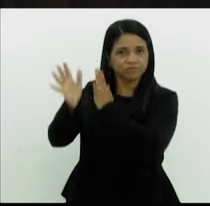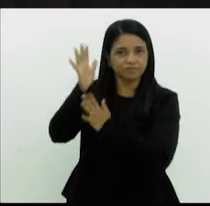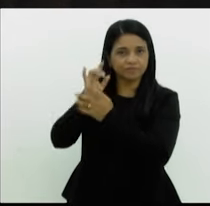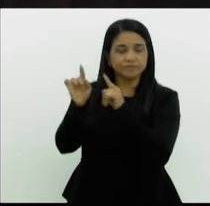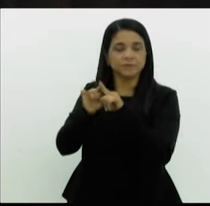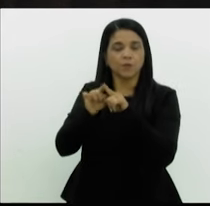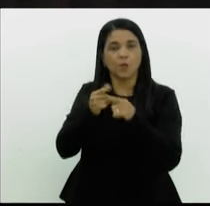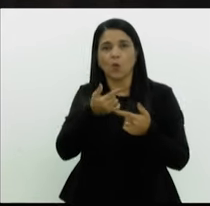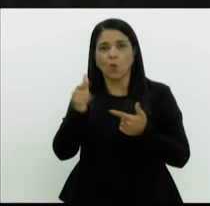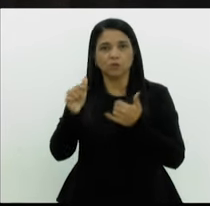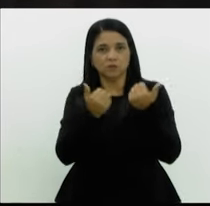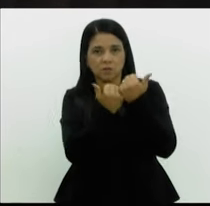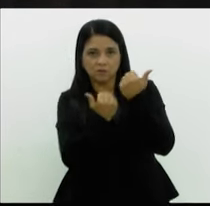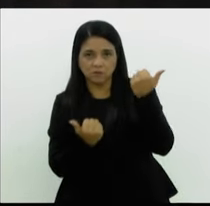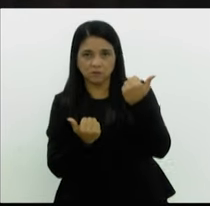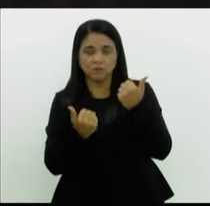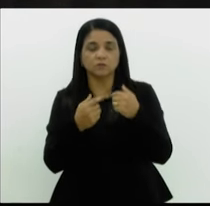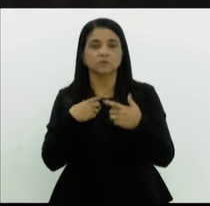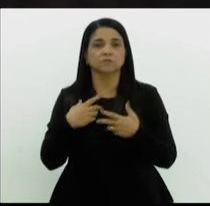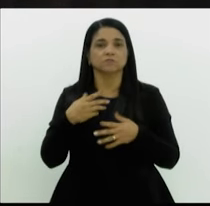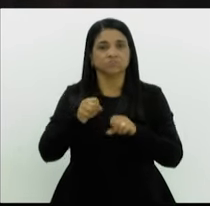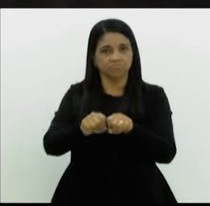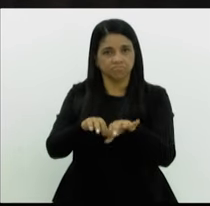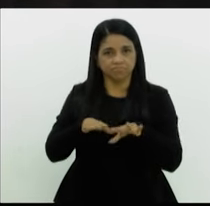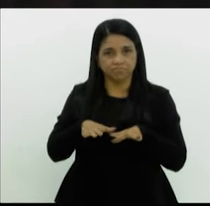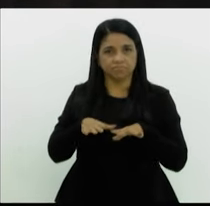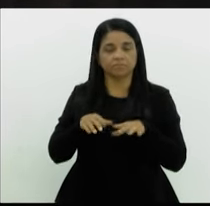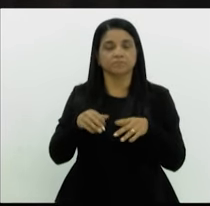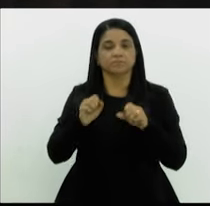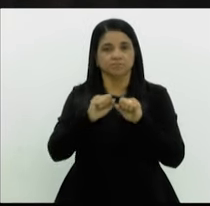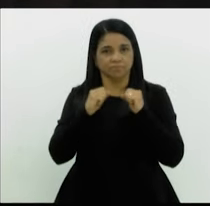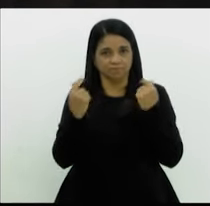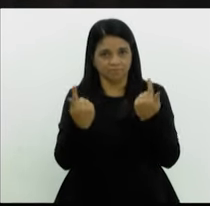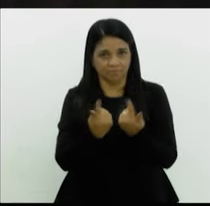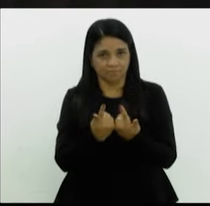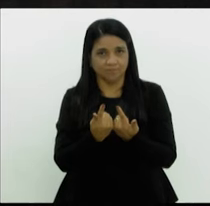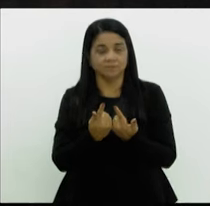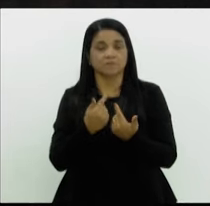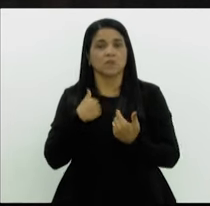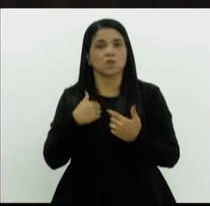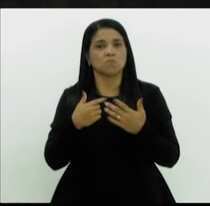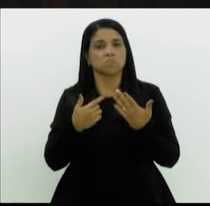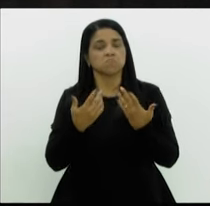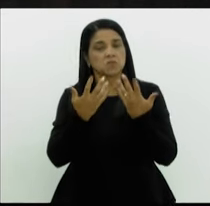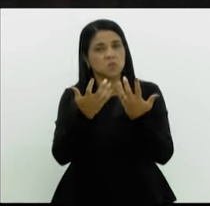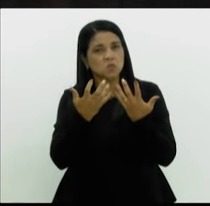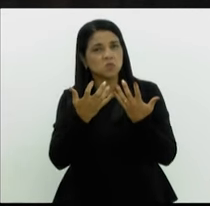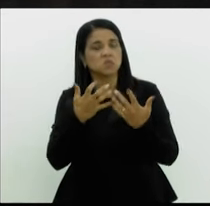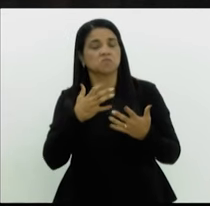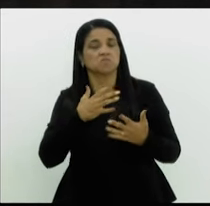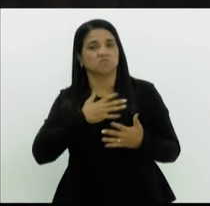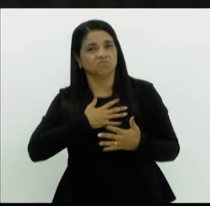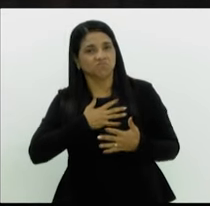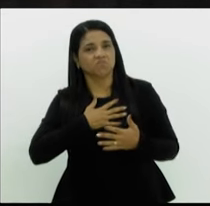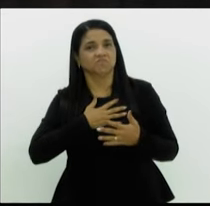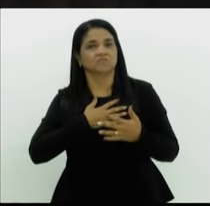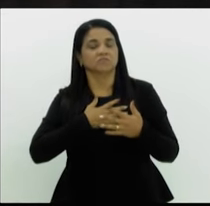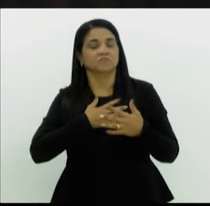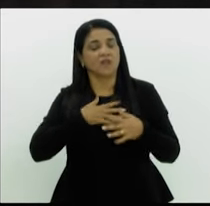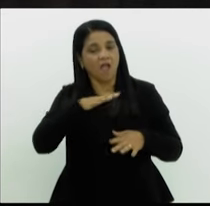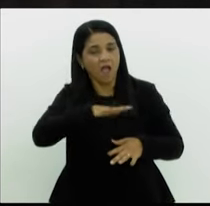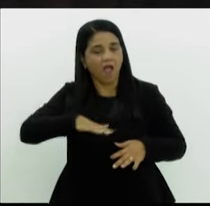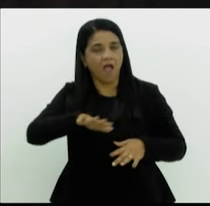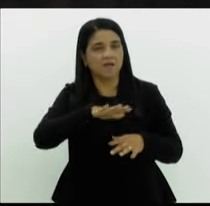aqui presentes da Assembleia Legislativa, eu gostaria de trazer um fato muito importante para a área de segurança pública, que é